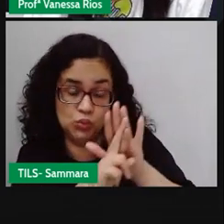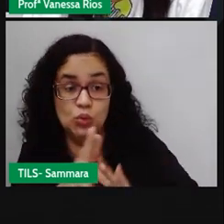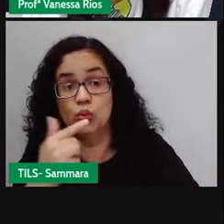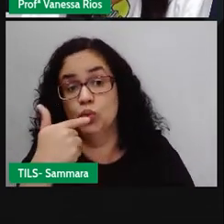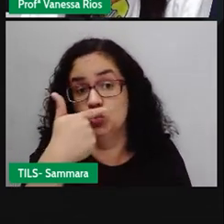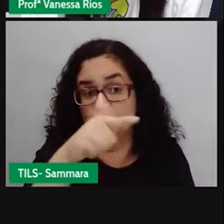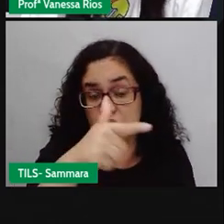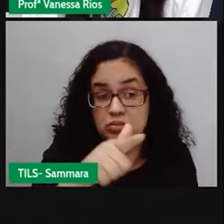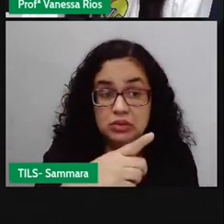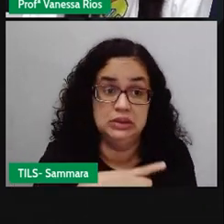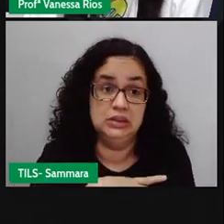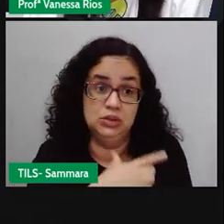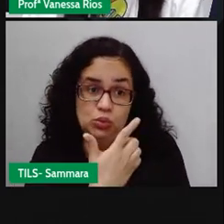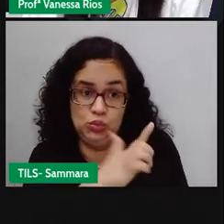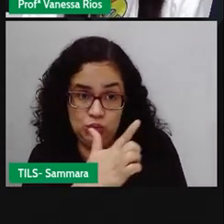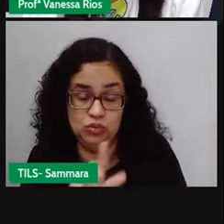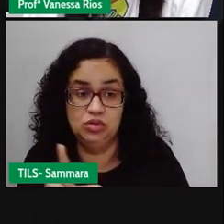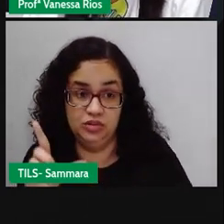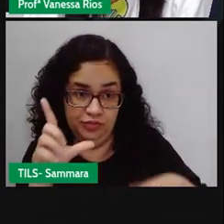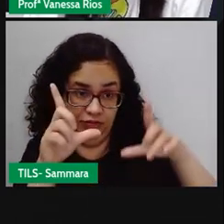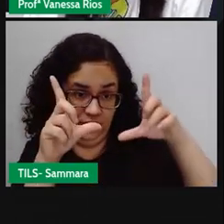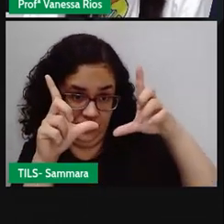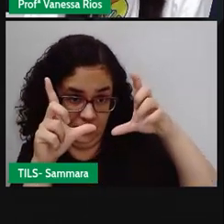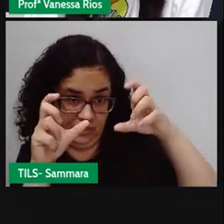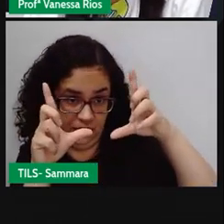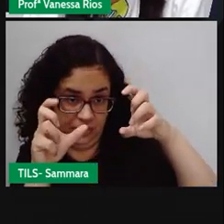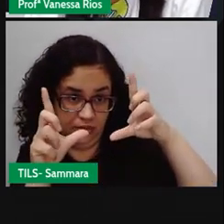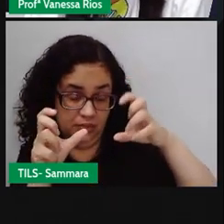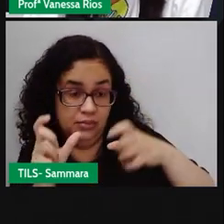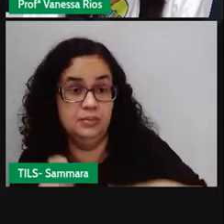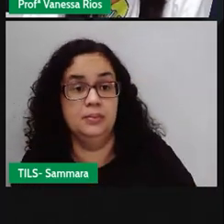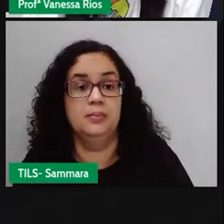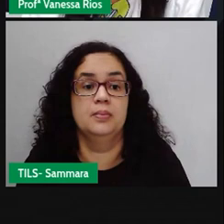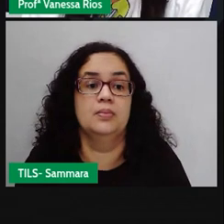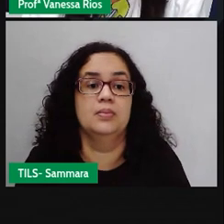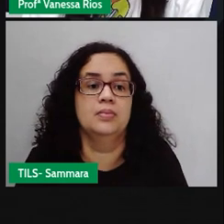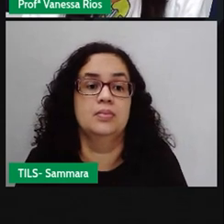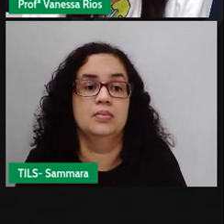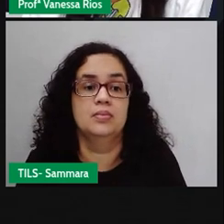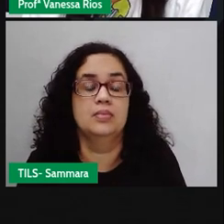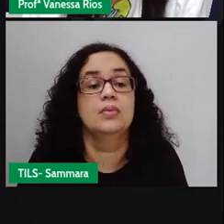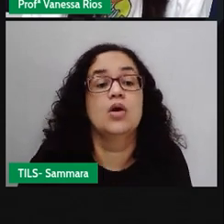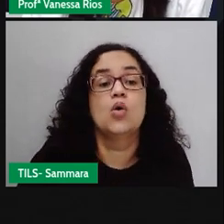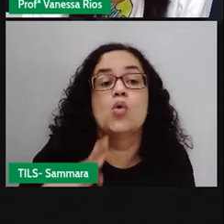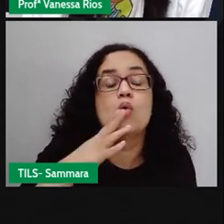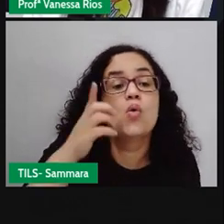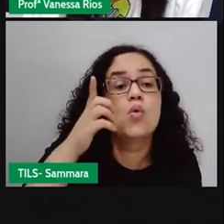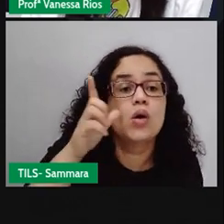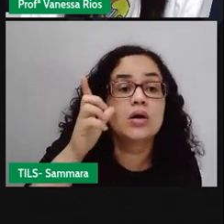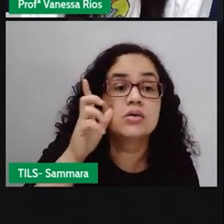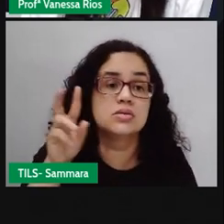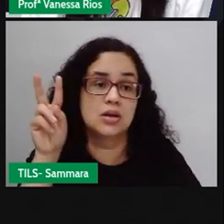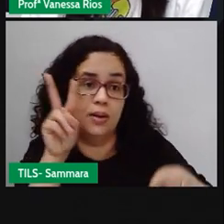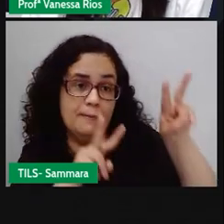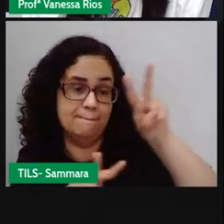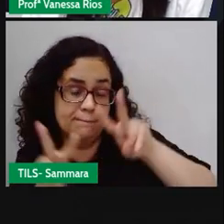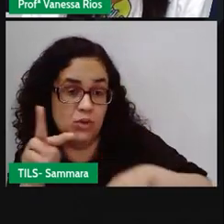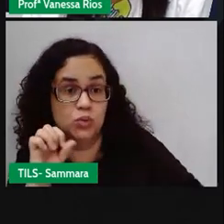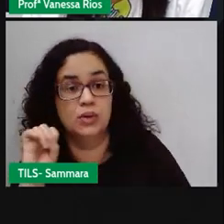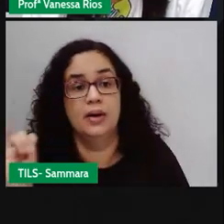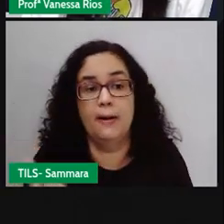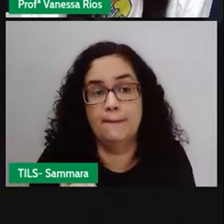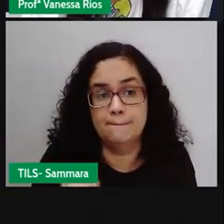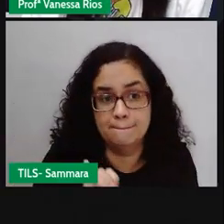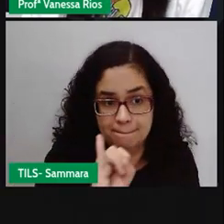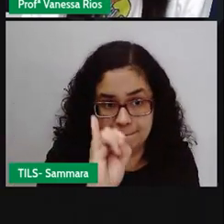também que não apareceram nas fotografias, nas imagens que a Pro mostrou. Mas a gente consegue observar toda a